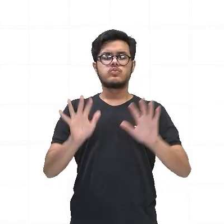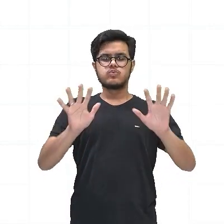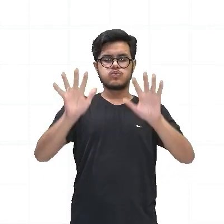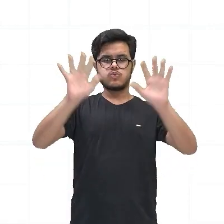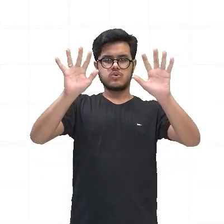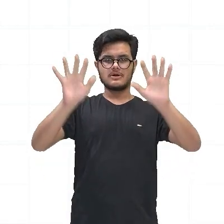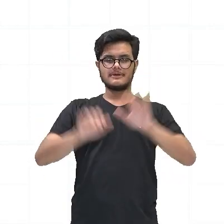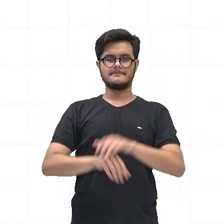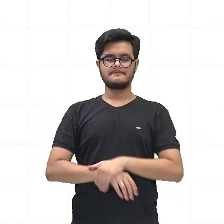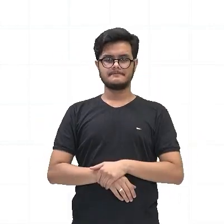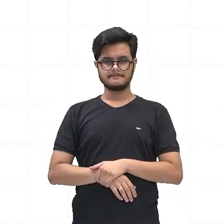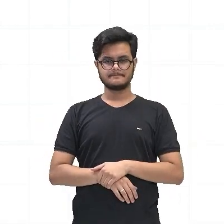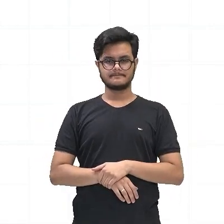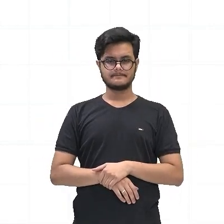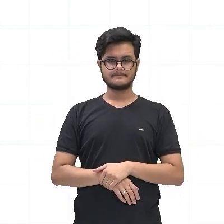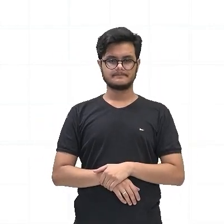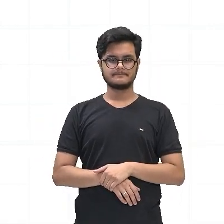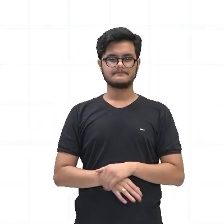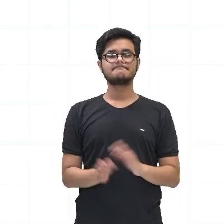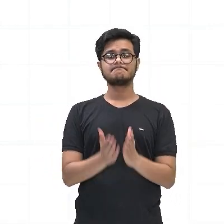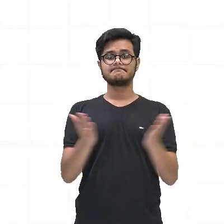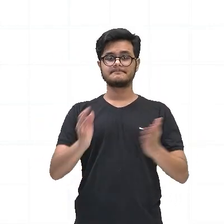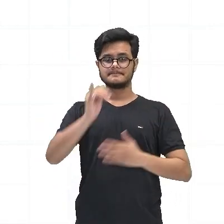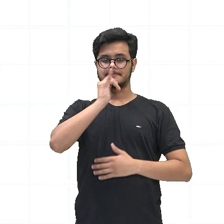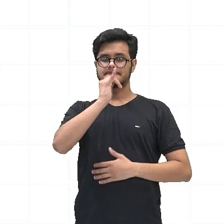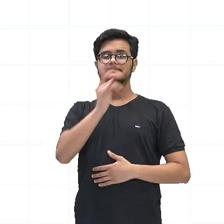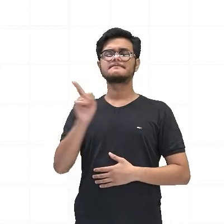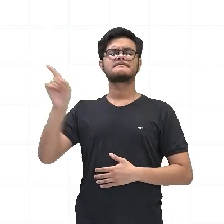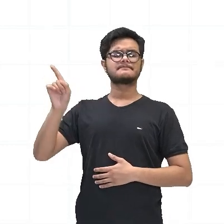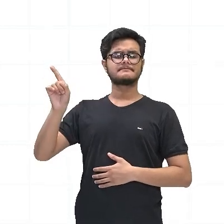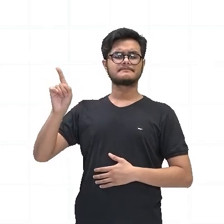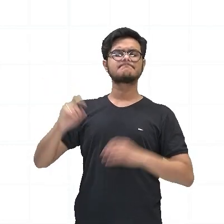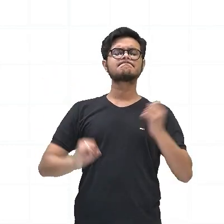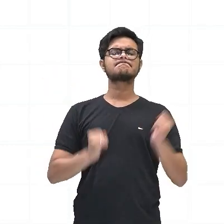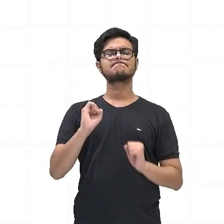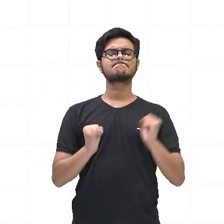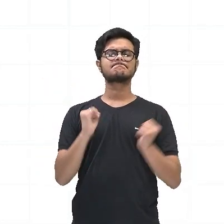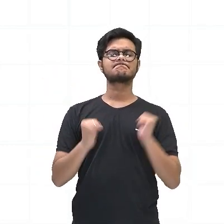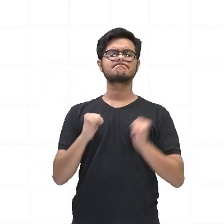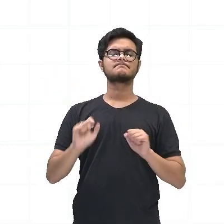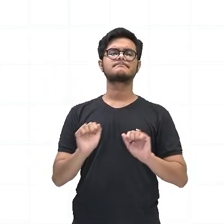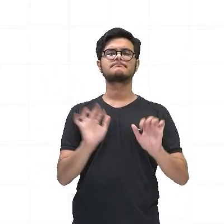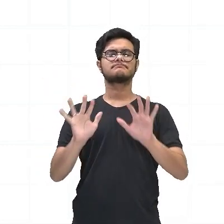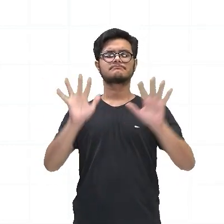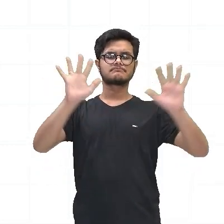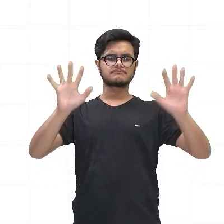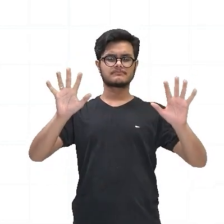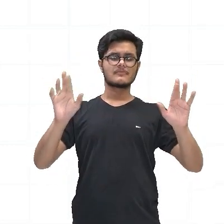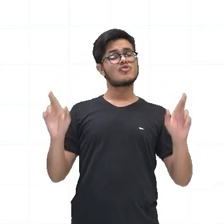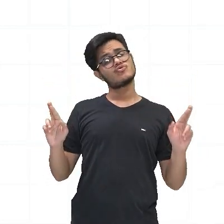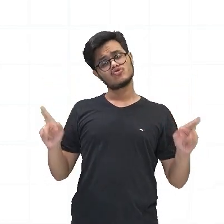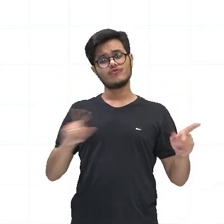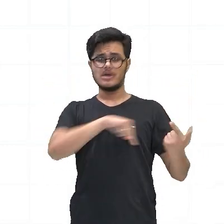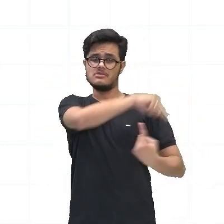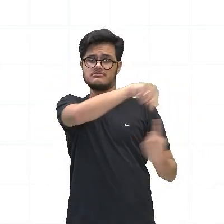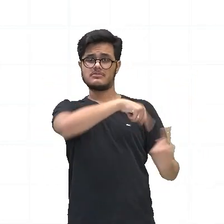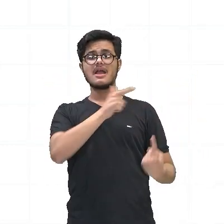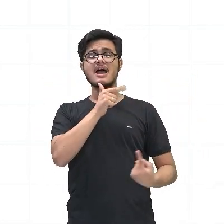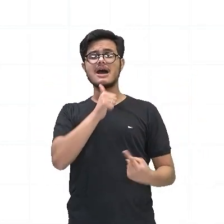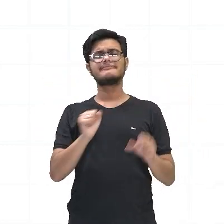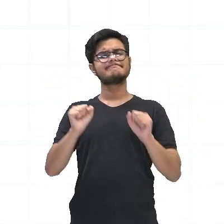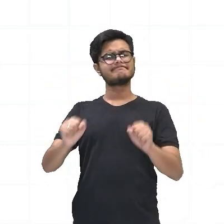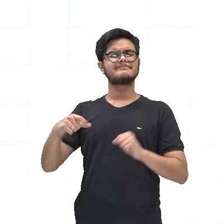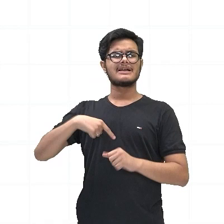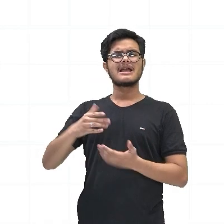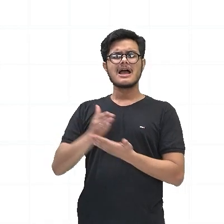produção de energia elétrica, né? No caso aí das usinas termoelétricas, diferente das hidrelétricas, né, elas podem